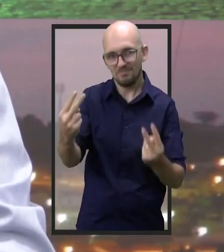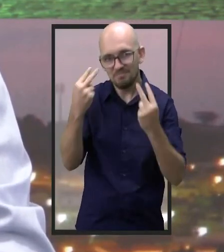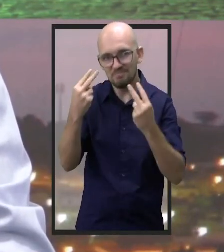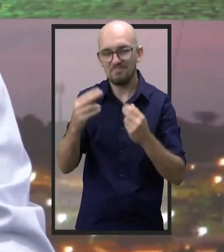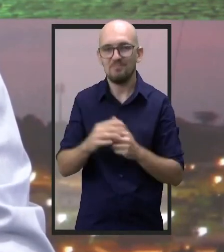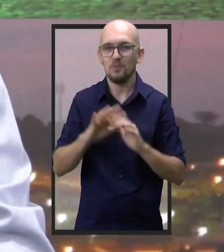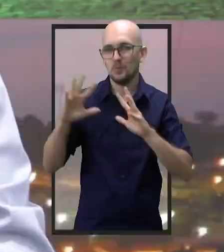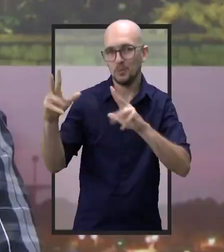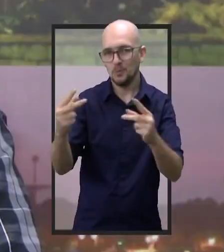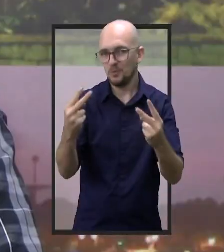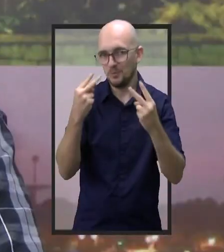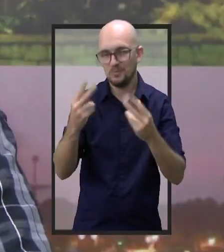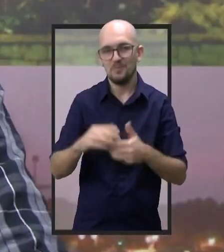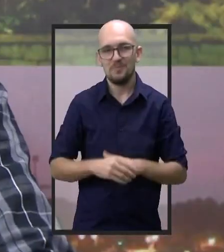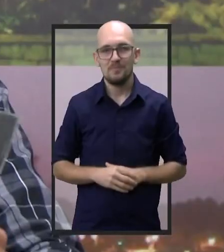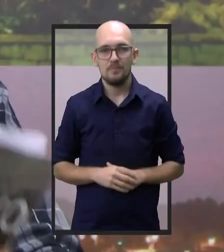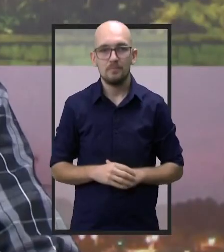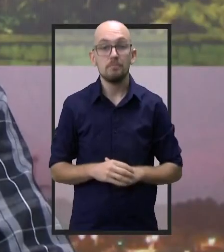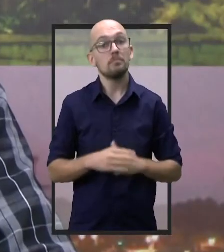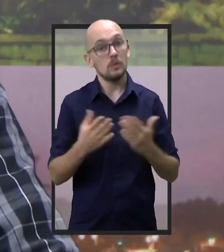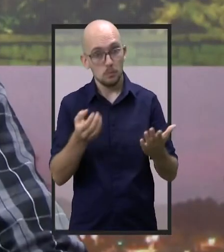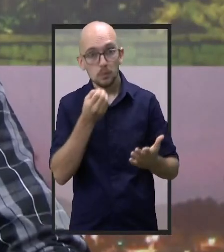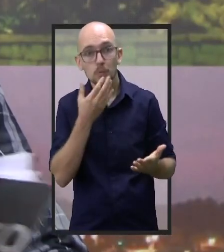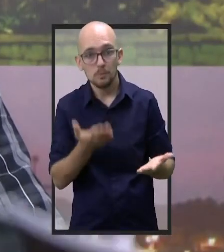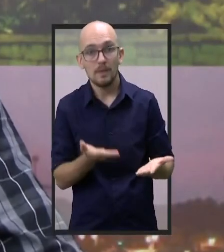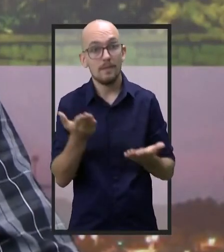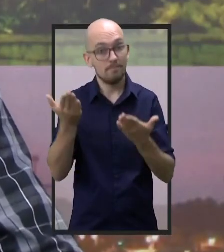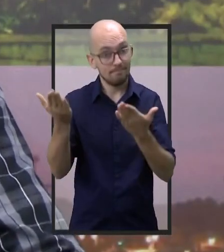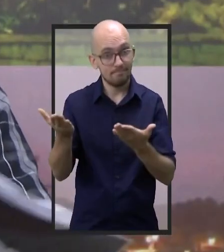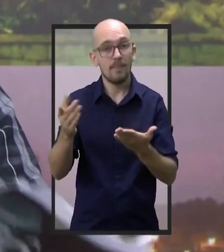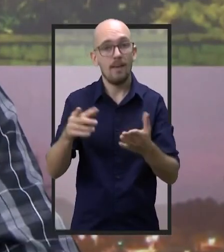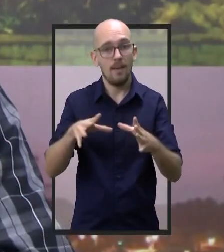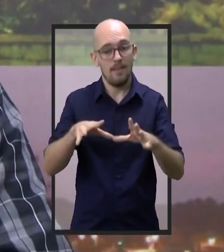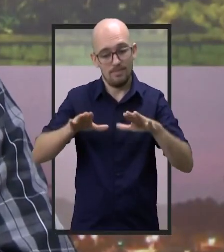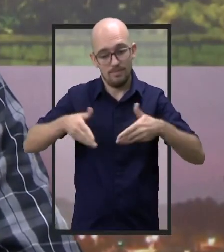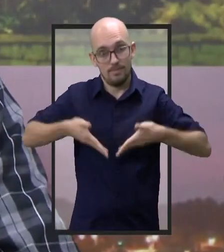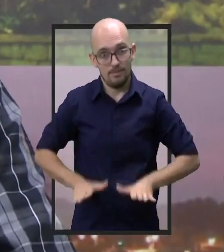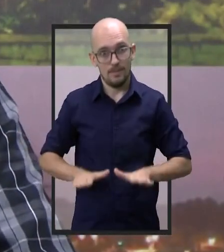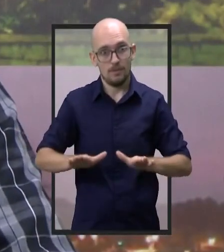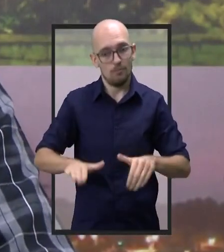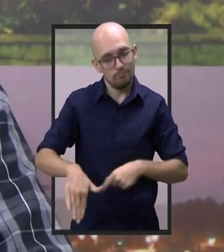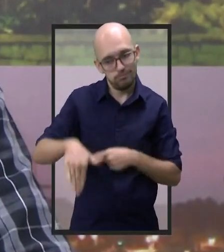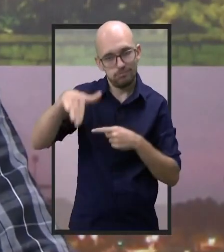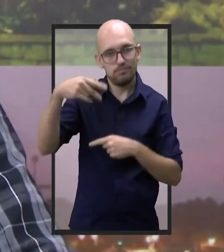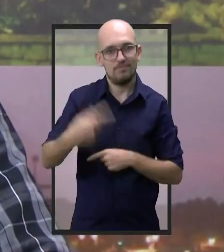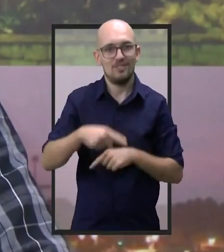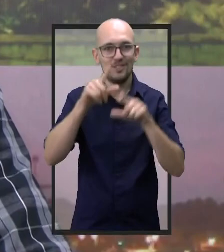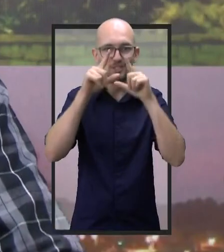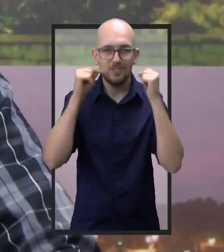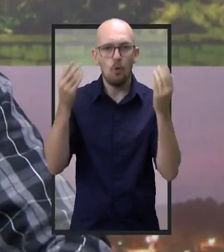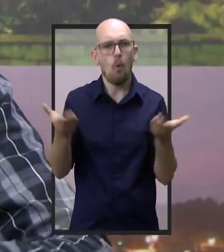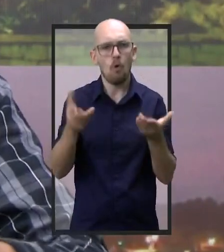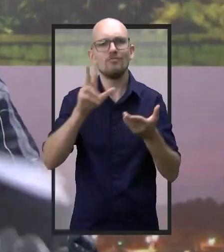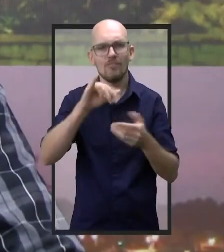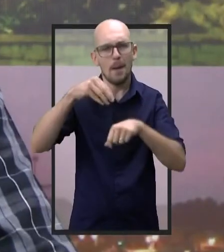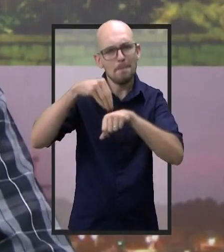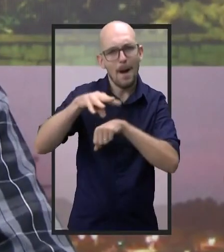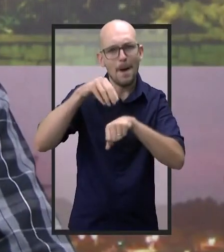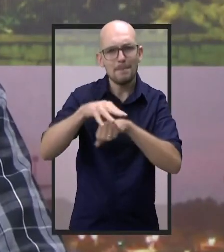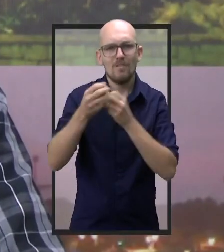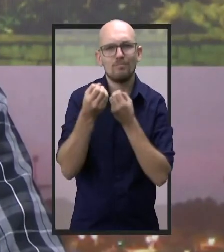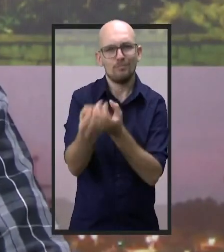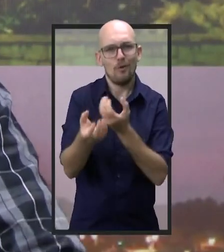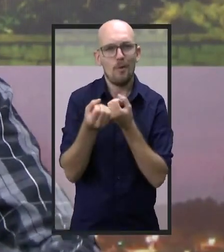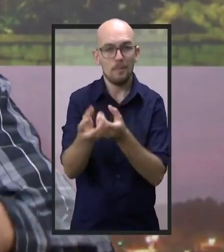de toda a região. Muito bem, o Eduardo Romão, que é jauense e hoje aqui vai trazer várias informações sobre a